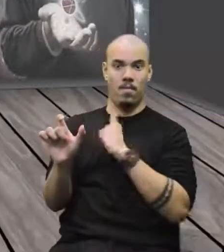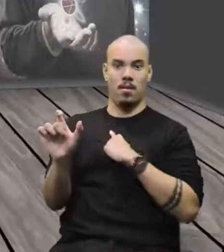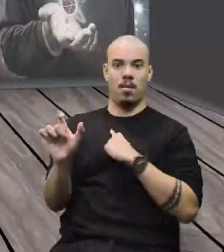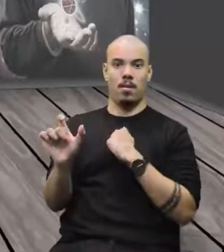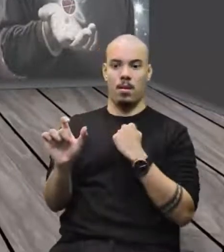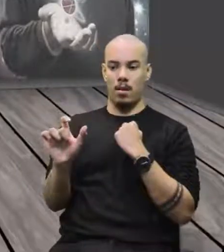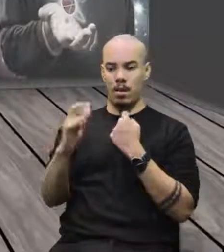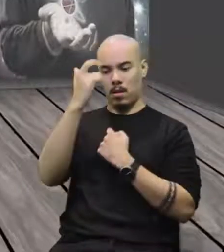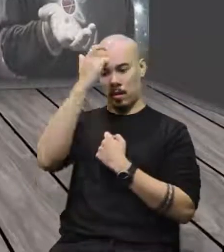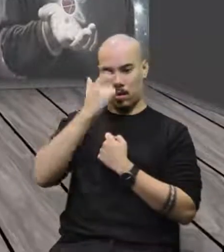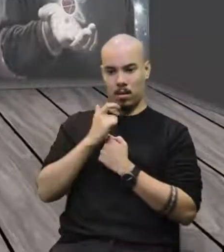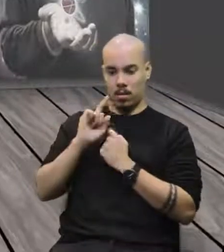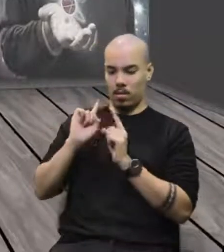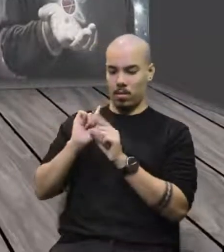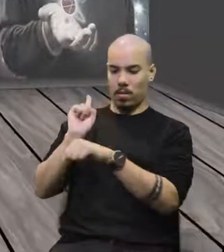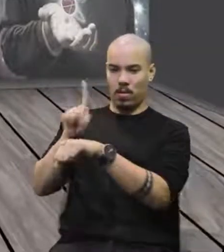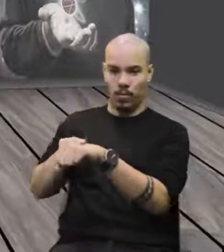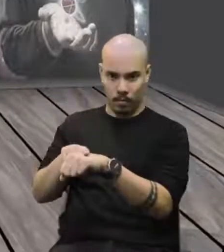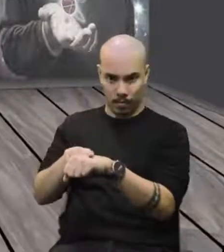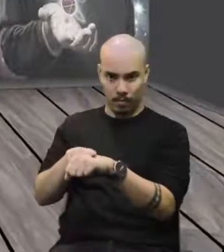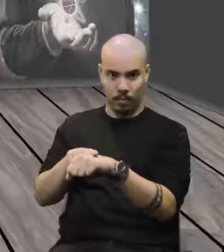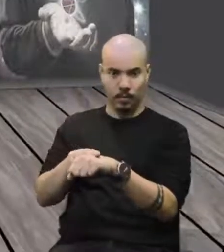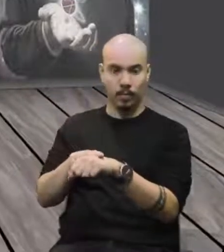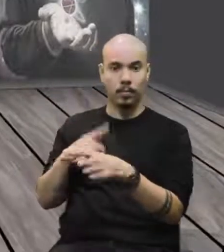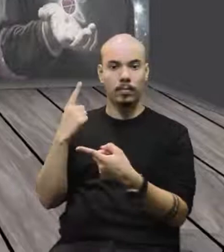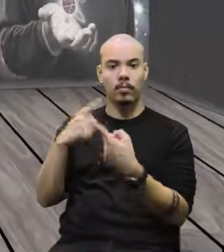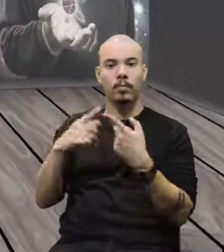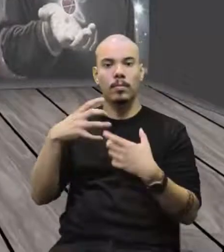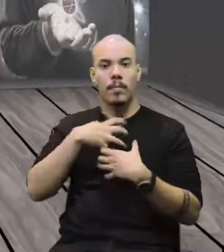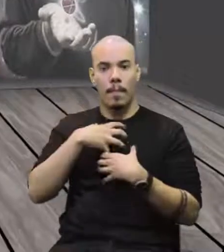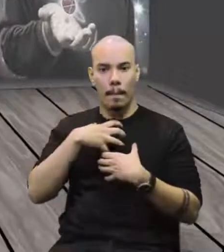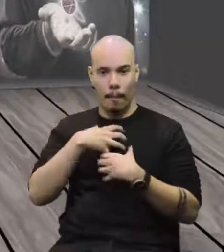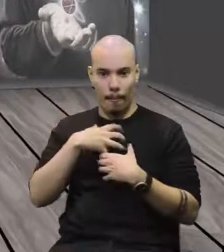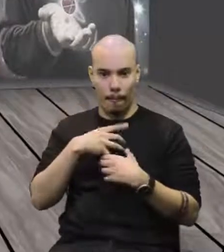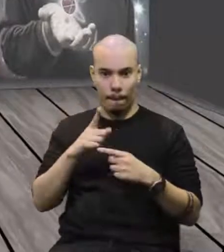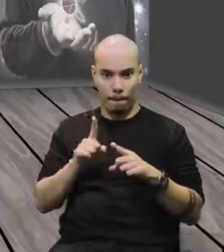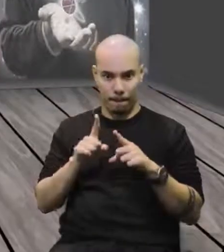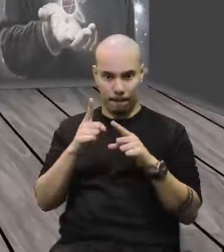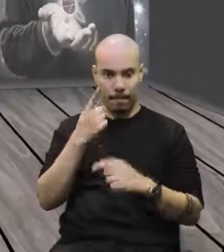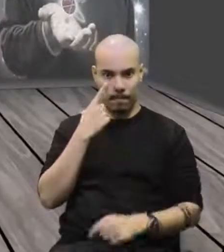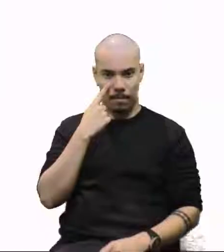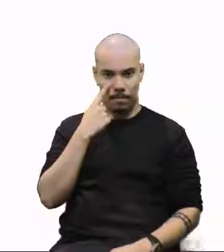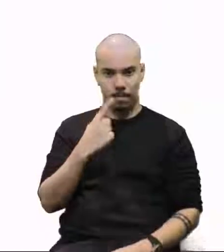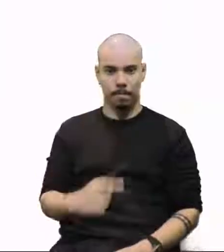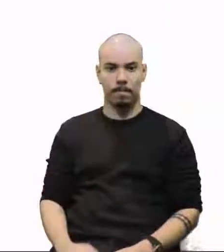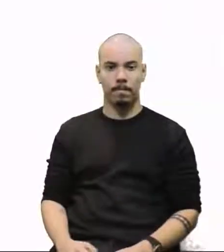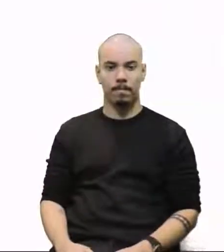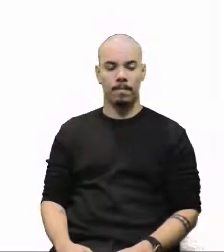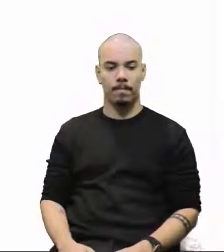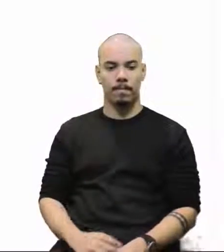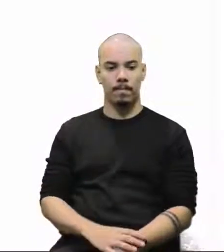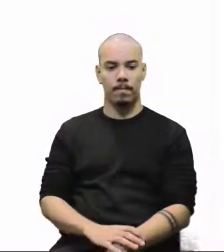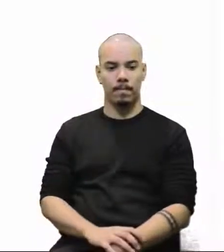da direção e o sentido. No caso, o sentido, né? Que são paralelos. Então, vamos ver lá? Continuando. Então, aí,